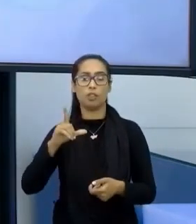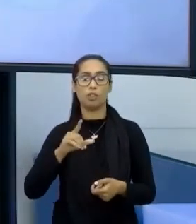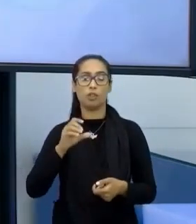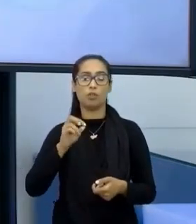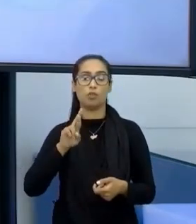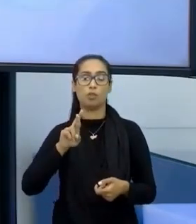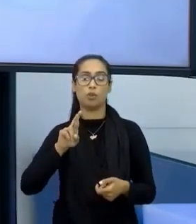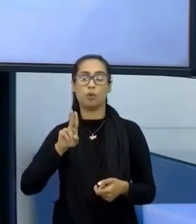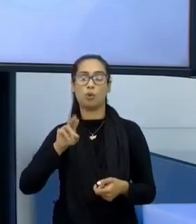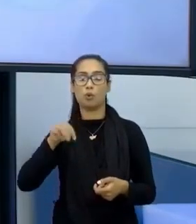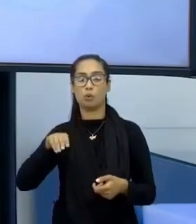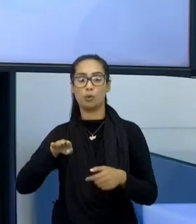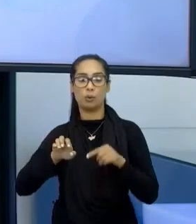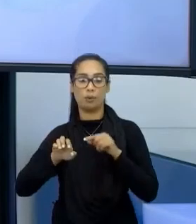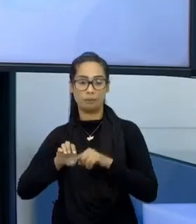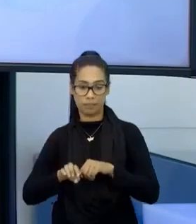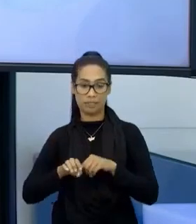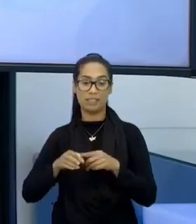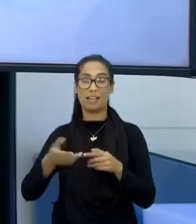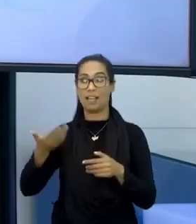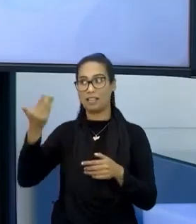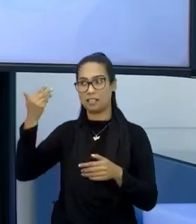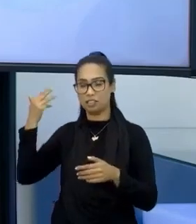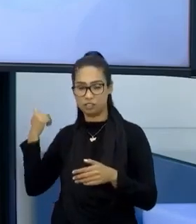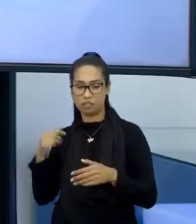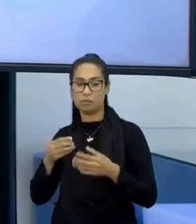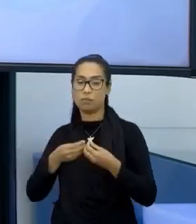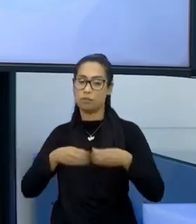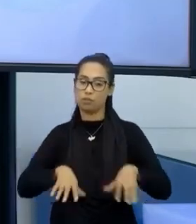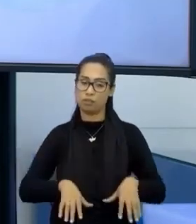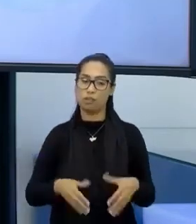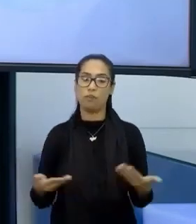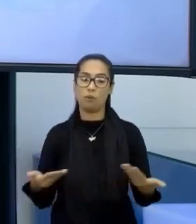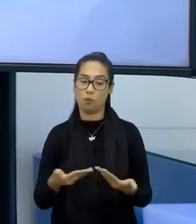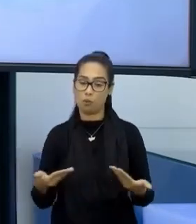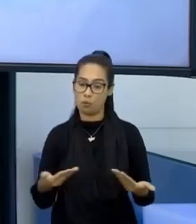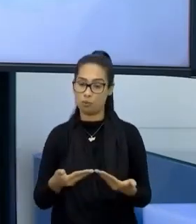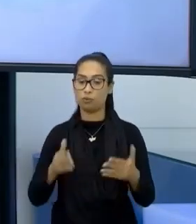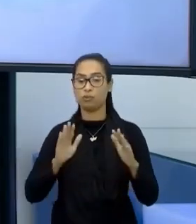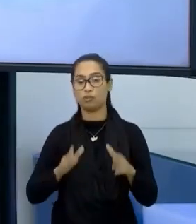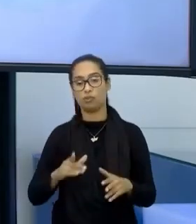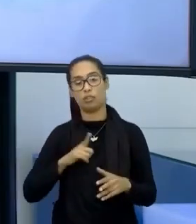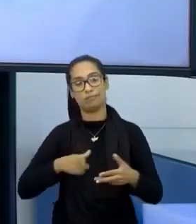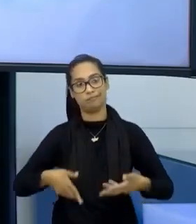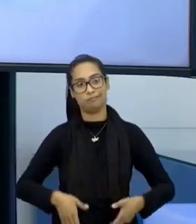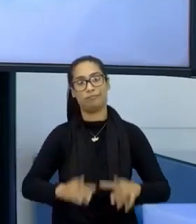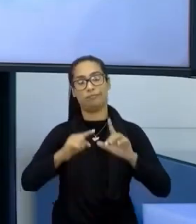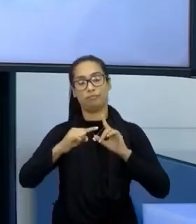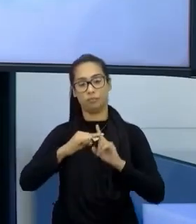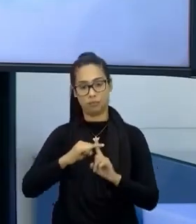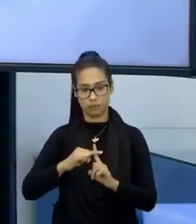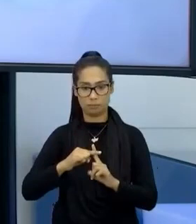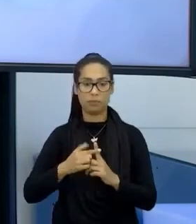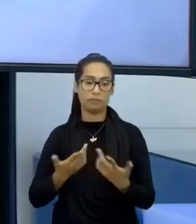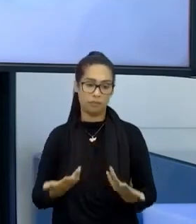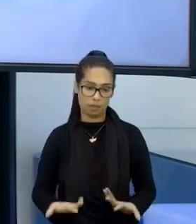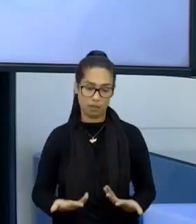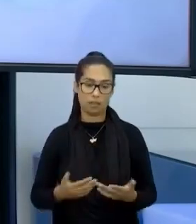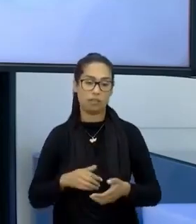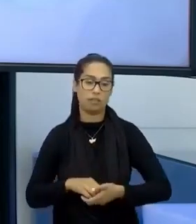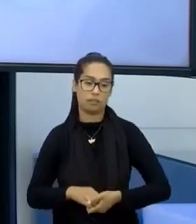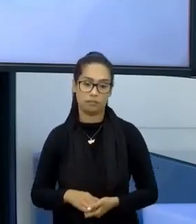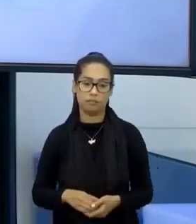contaminar o lençol freático, tá certo? Então nós temos diversos problemas aí de descarte inadequado, não só de lixo, mas de